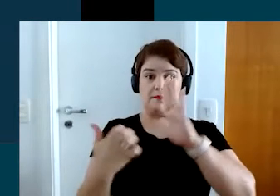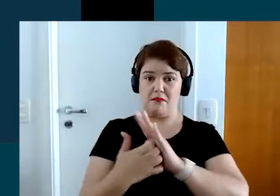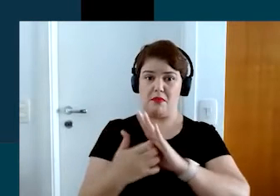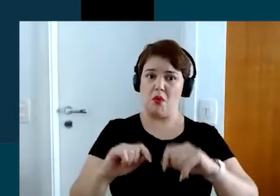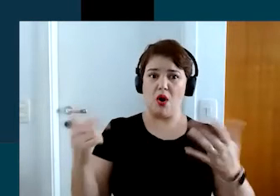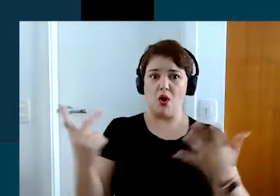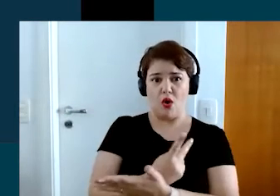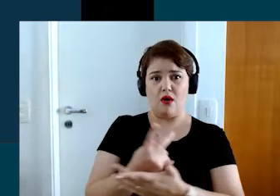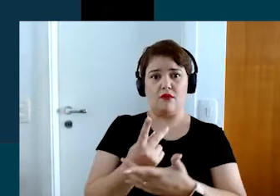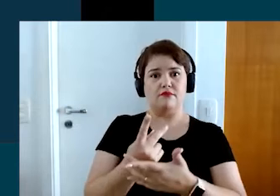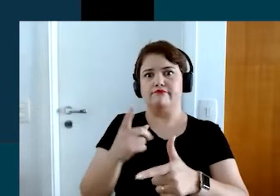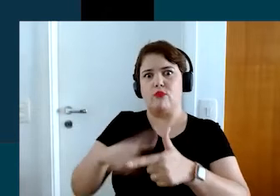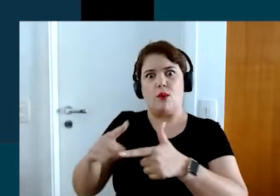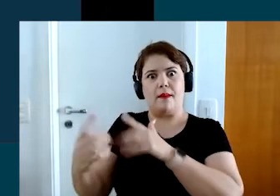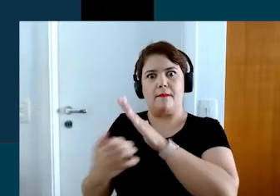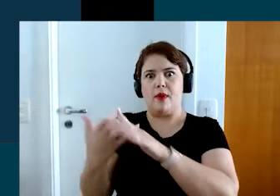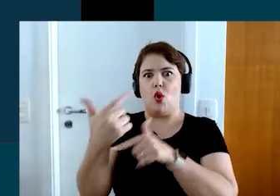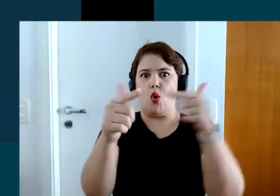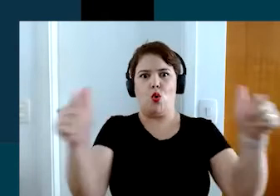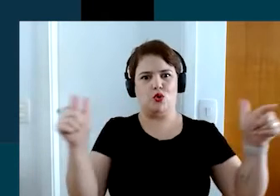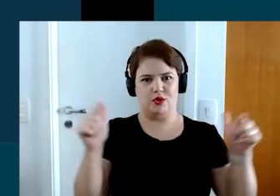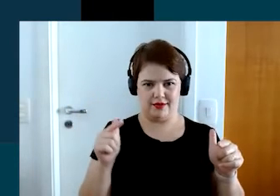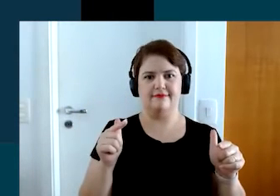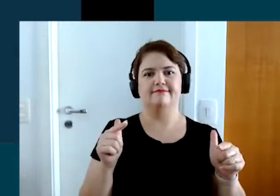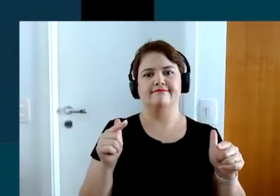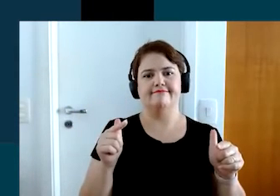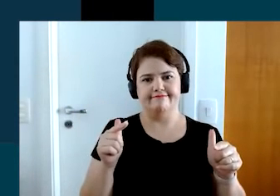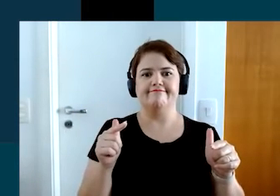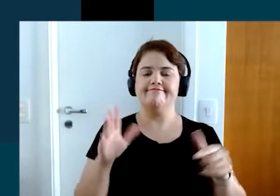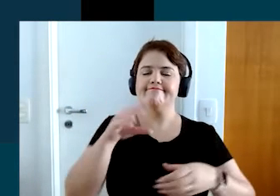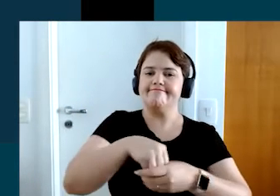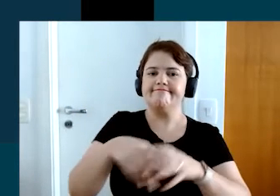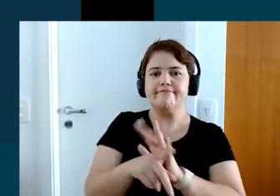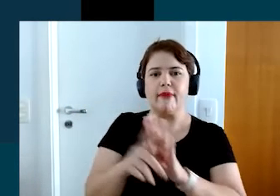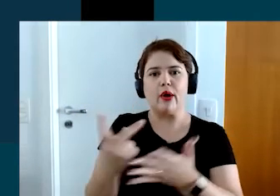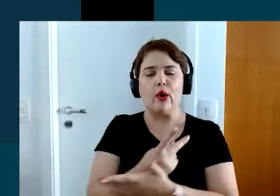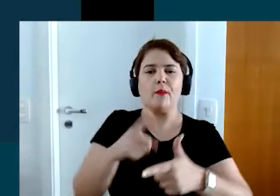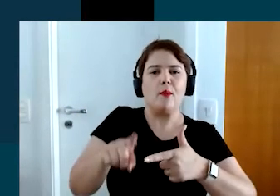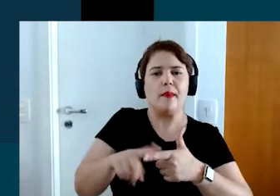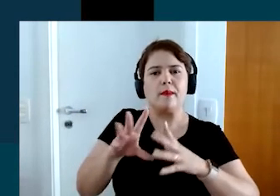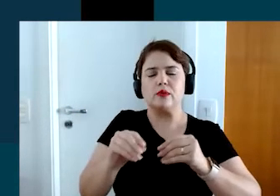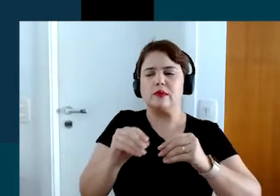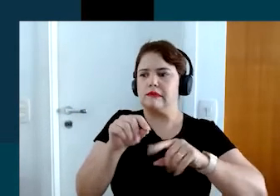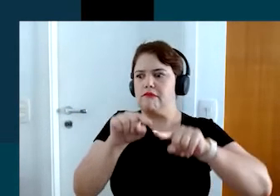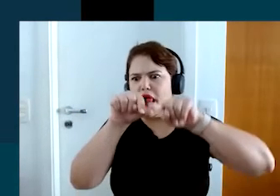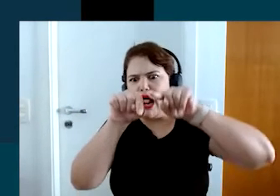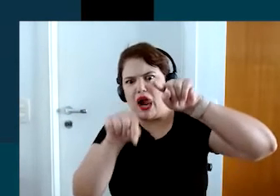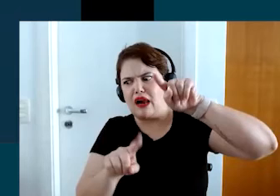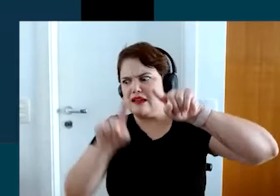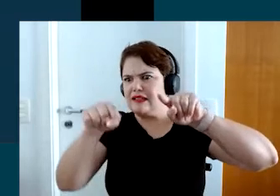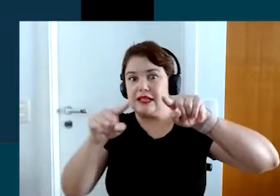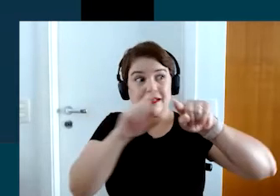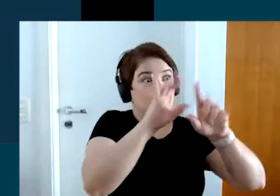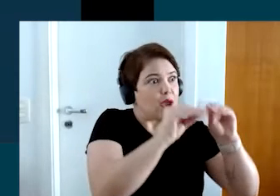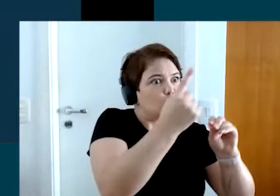outro lado do mundo. Novas empresas estão surgindo ali, causando disruptura em uma cadeia de serviços, alterando totalmente